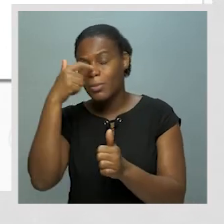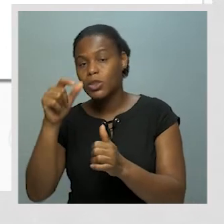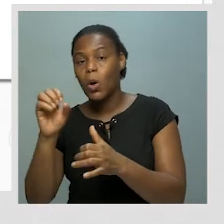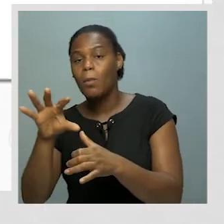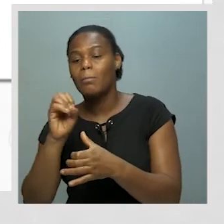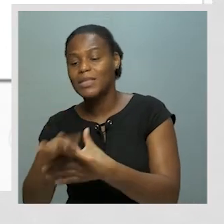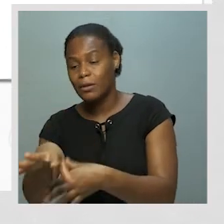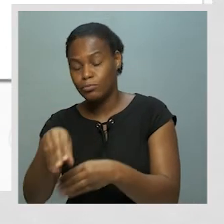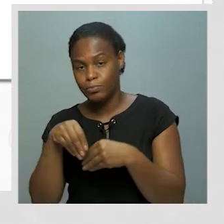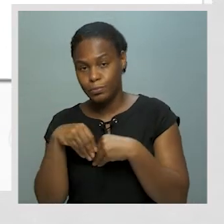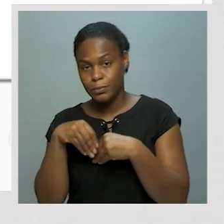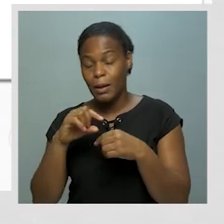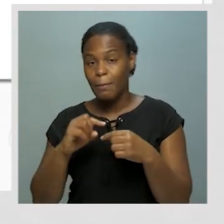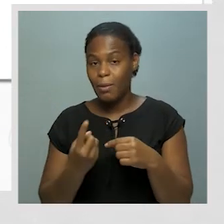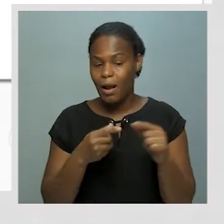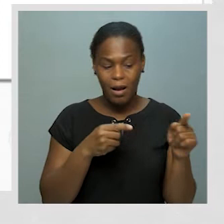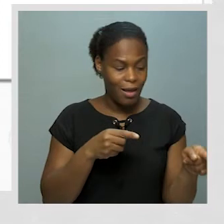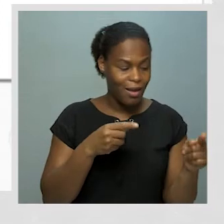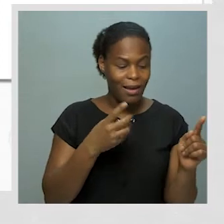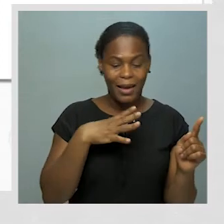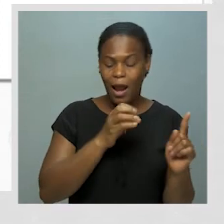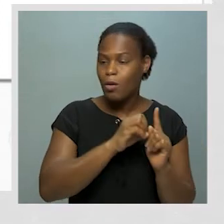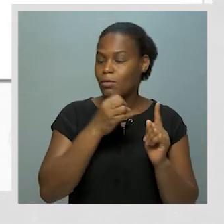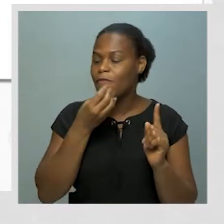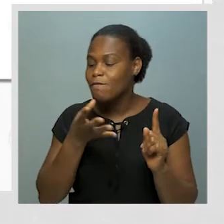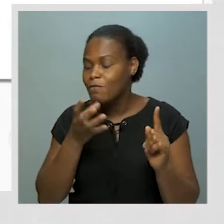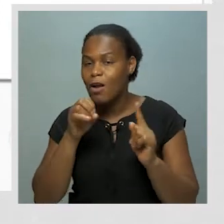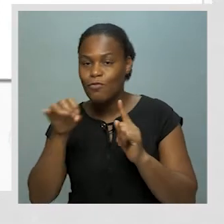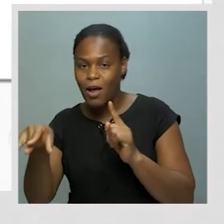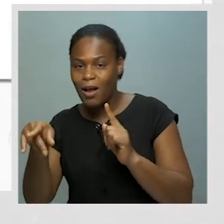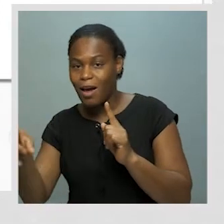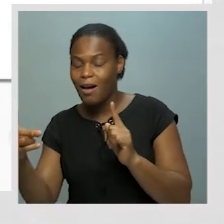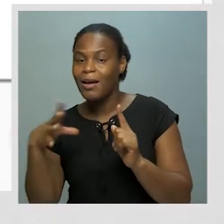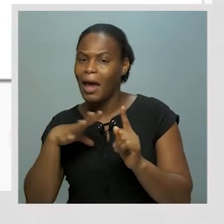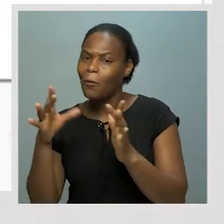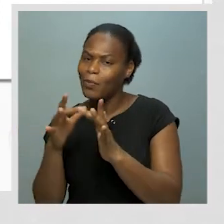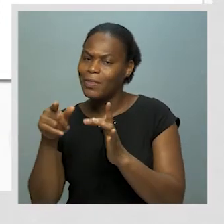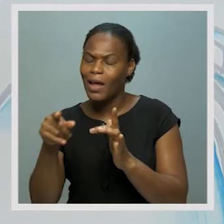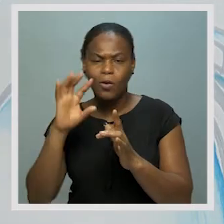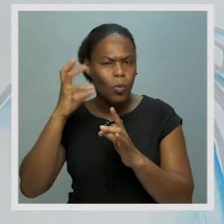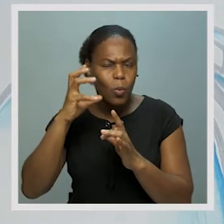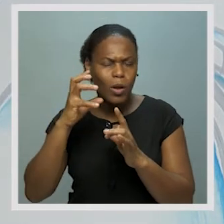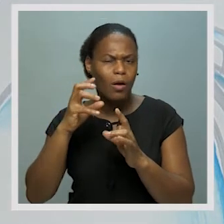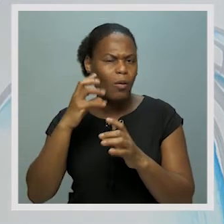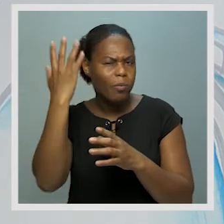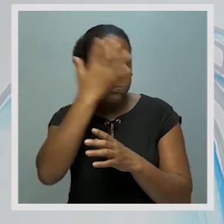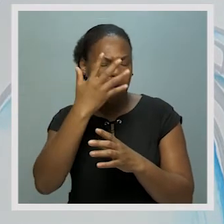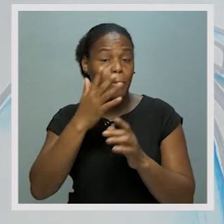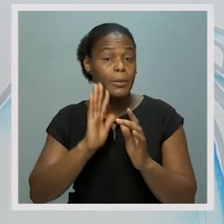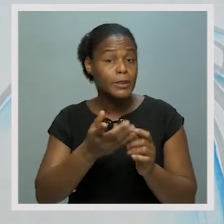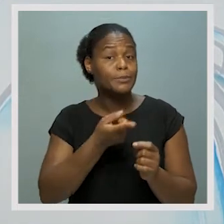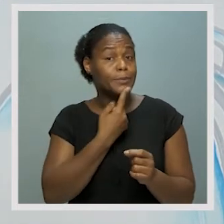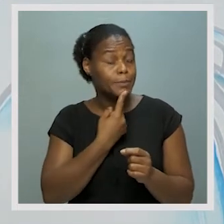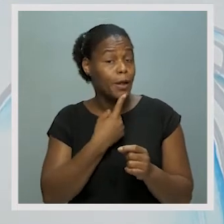locutário e, para que haja uma comunicação sem ruídos e confusão, ele tem que cumprir